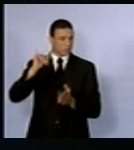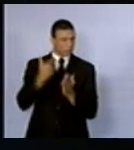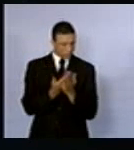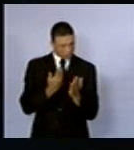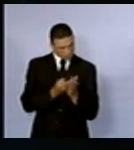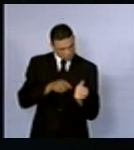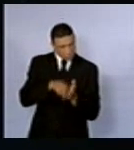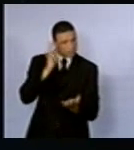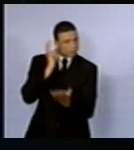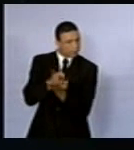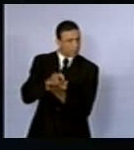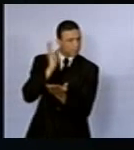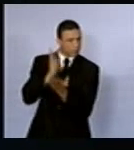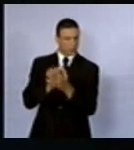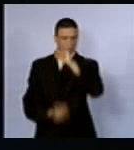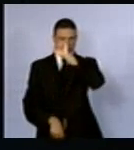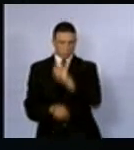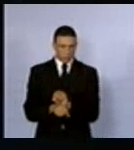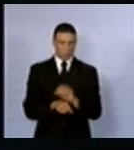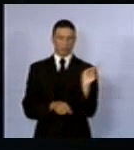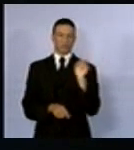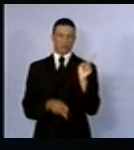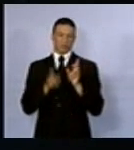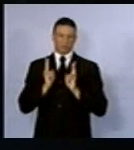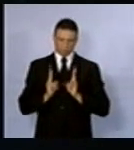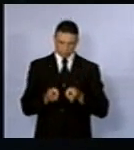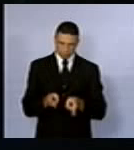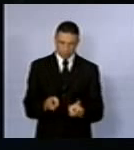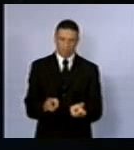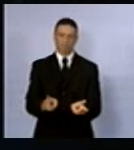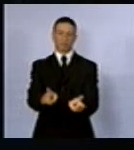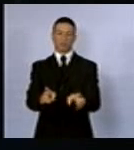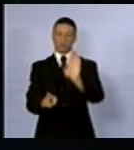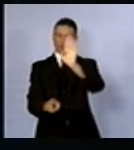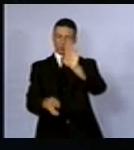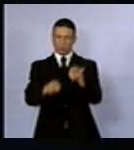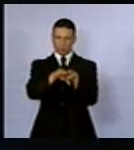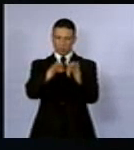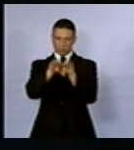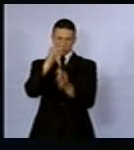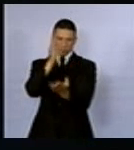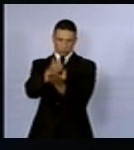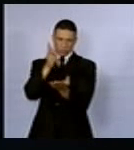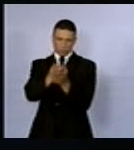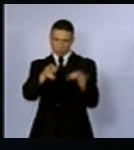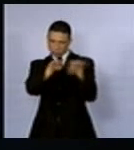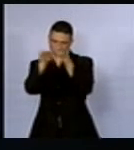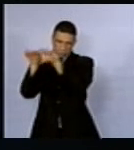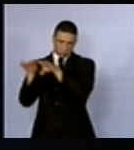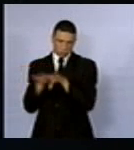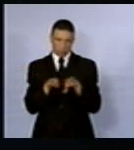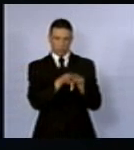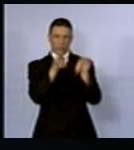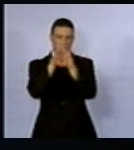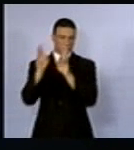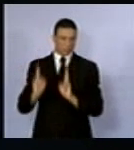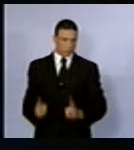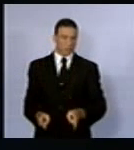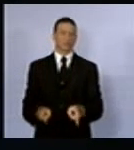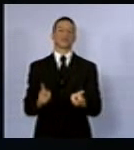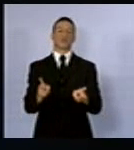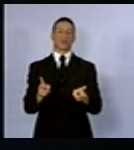mas continuemos. Mas que mantenhamos o equilíbrio dessa relação.